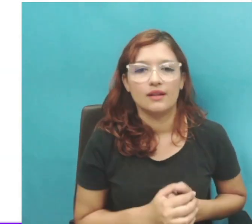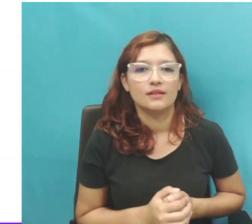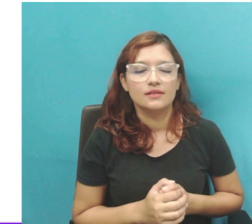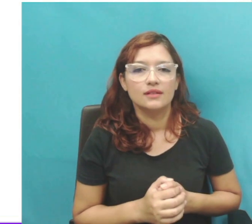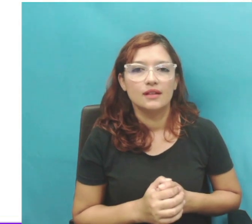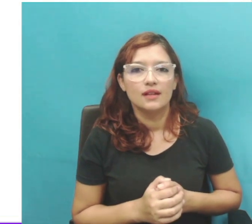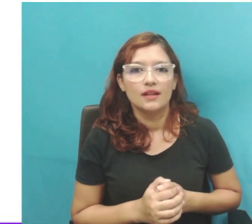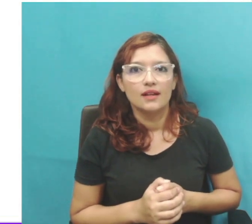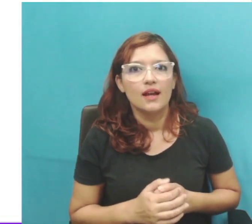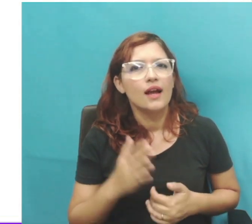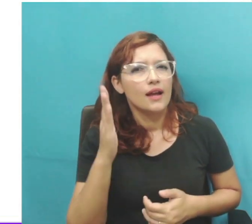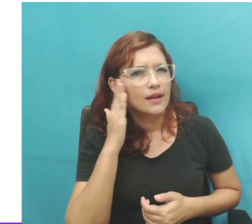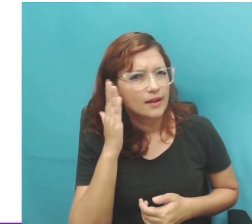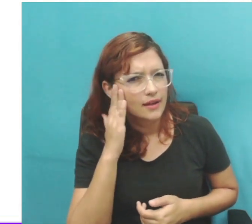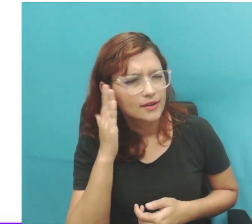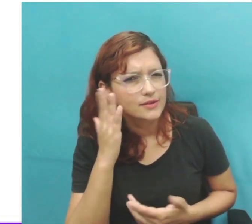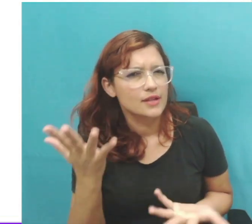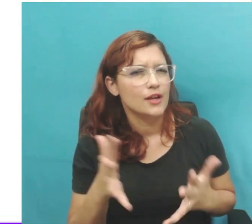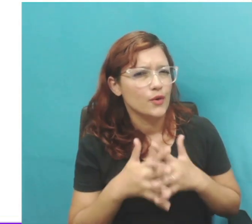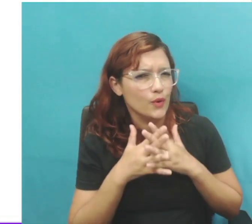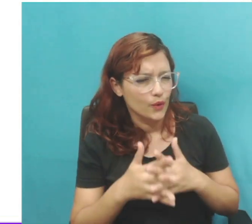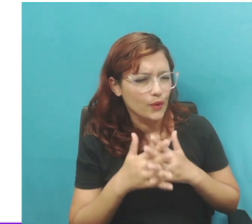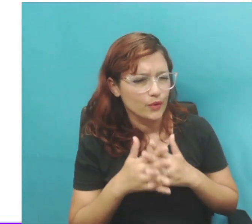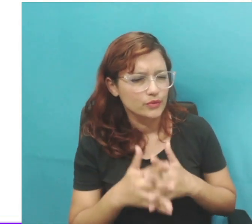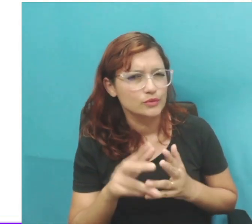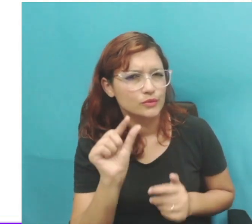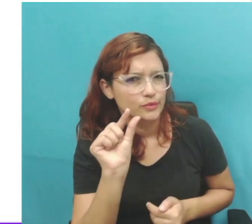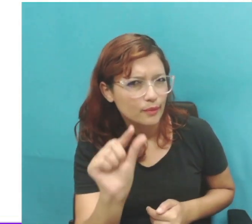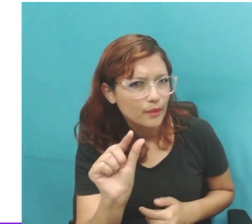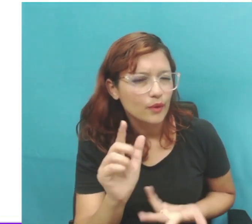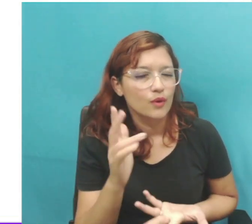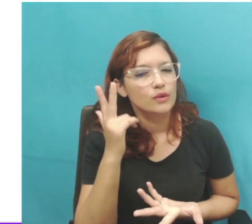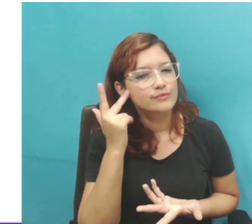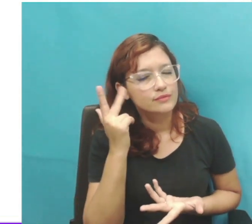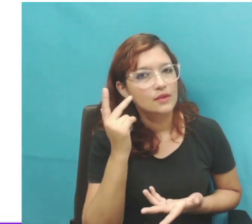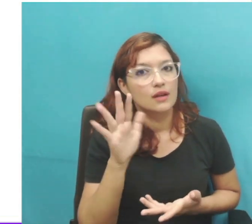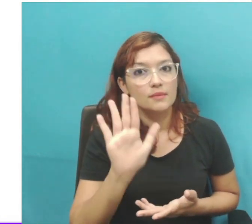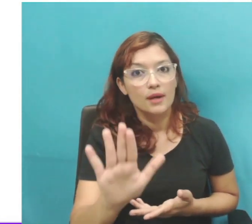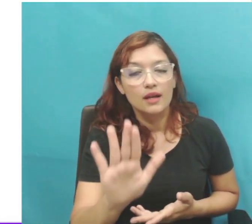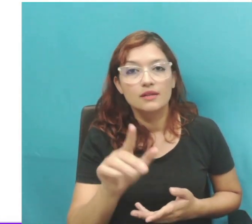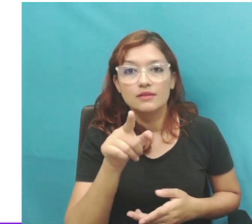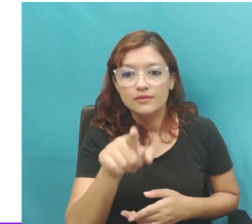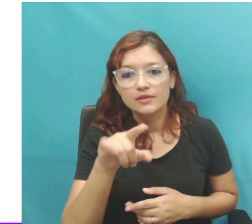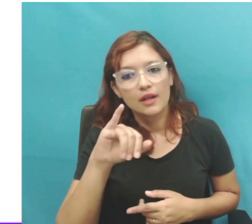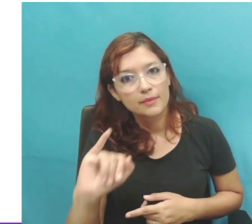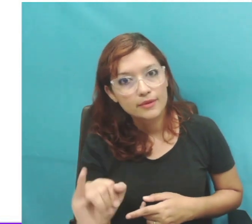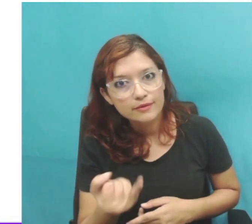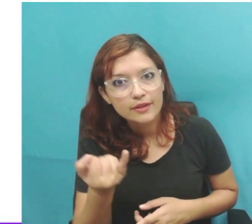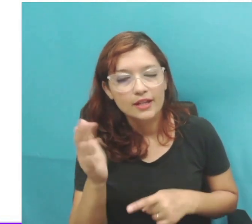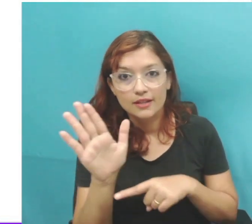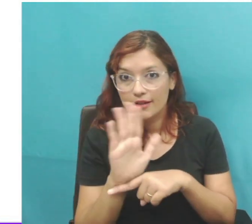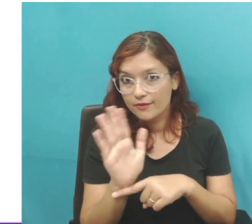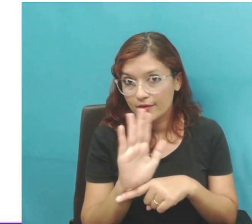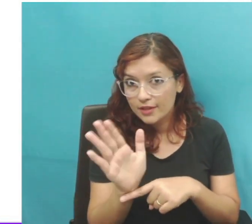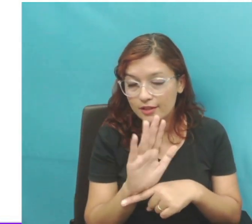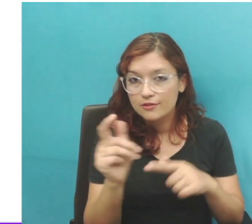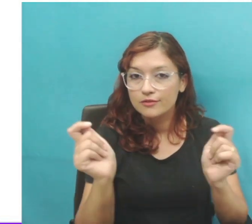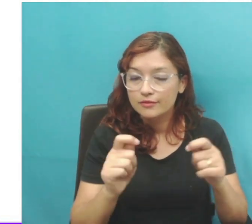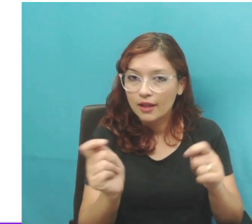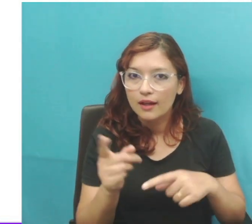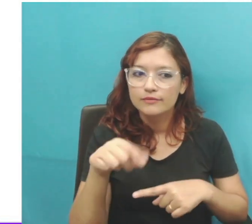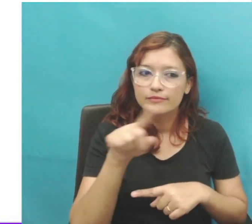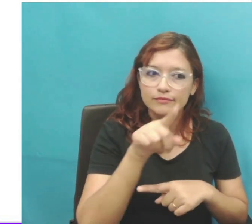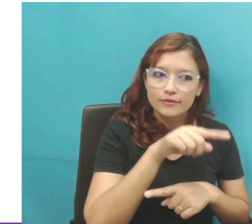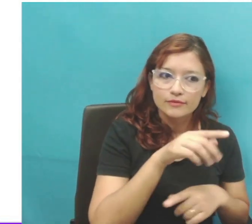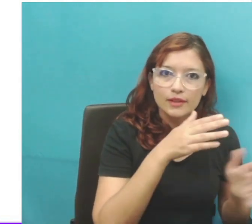Muito obrigada. Eu sei que é um pouco confuso, mas é normal. Você